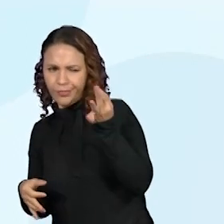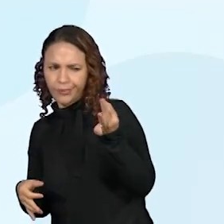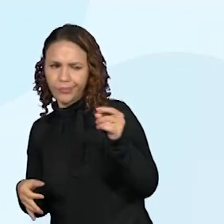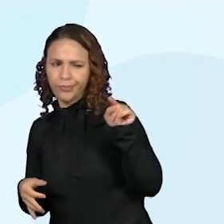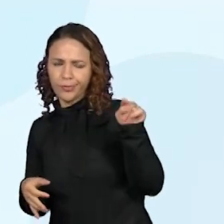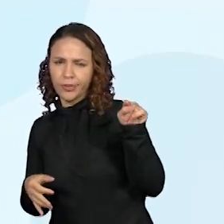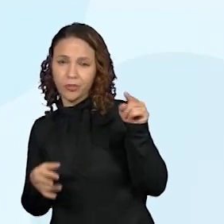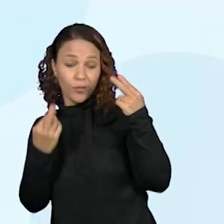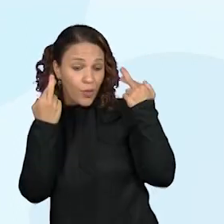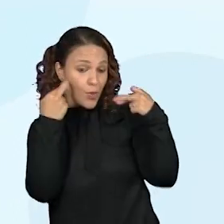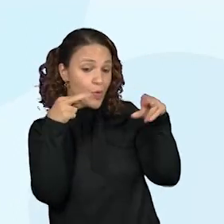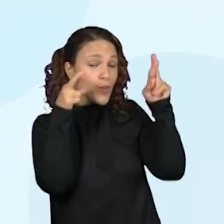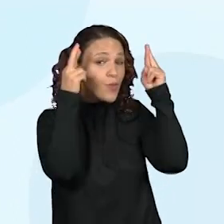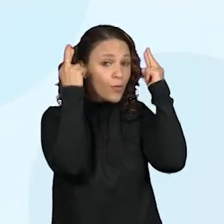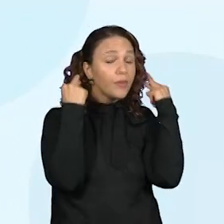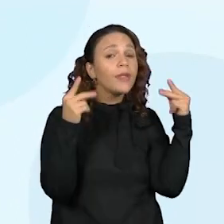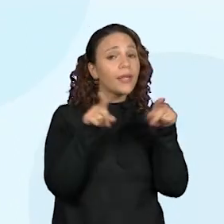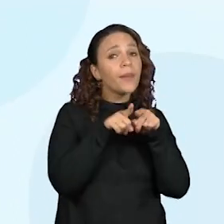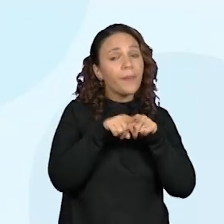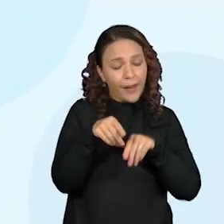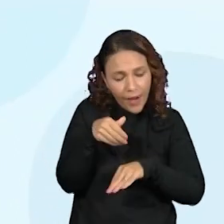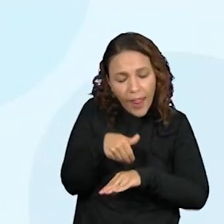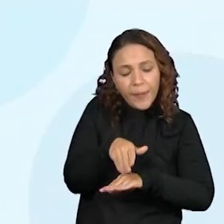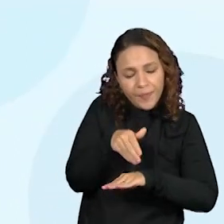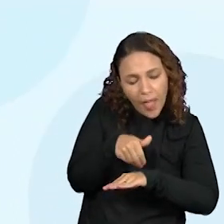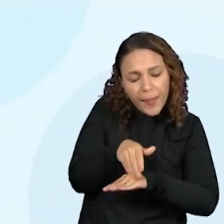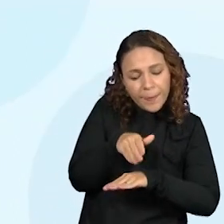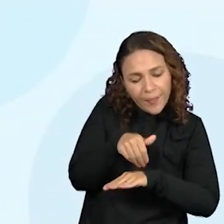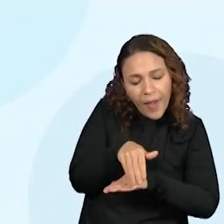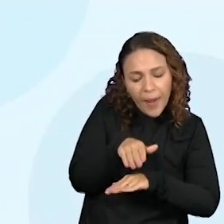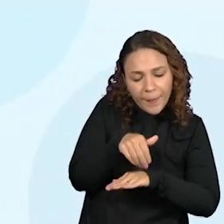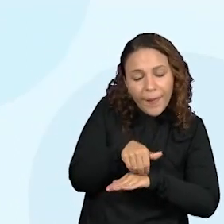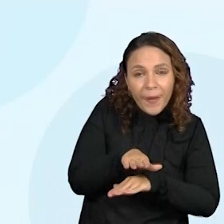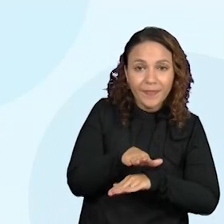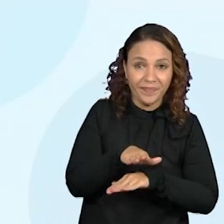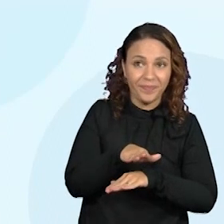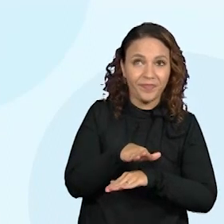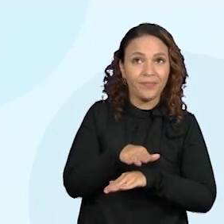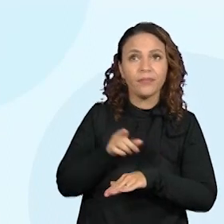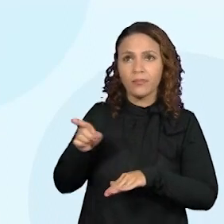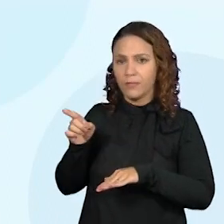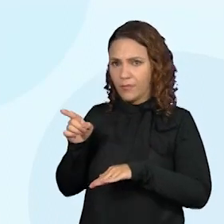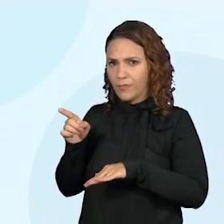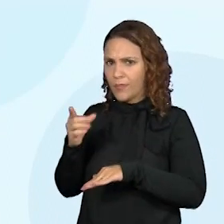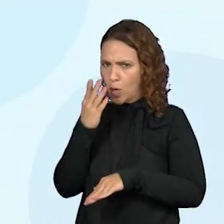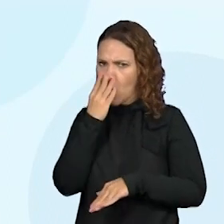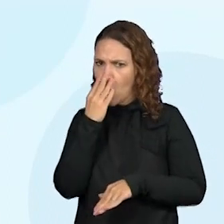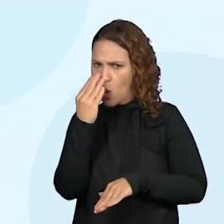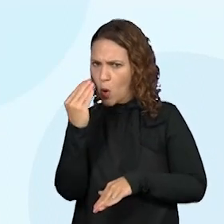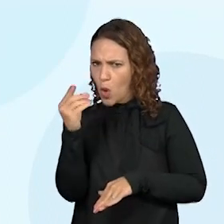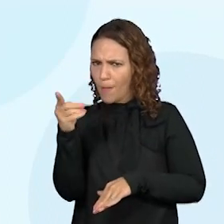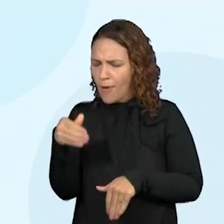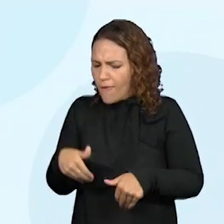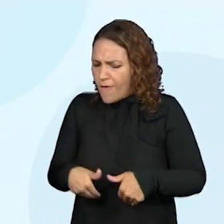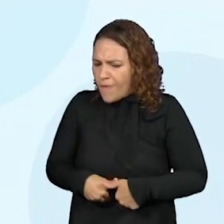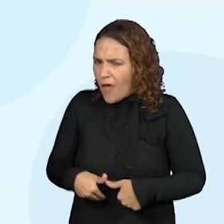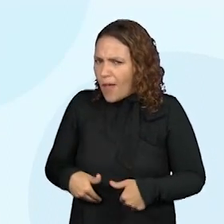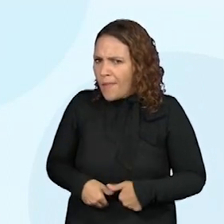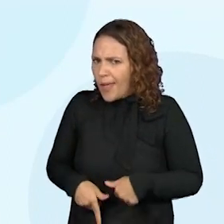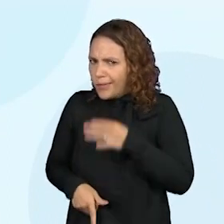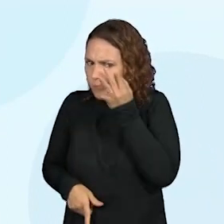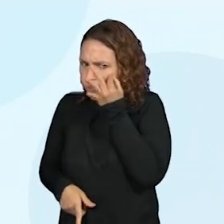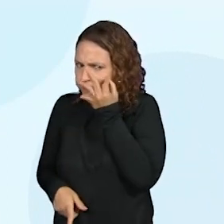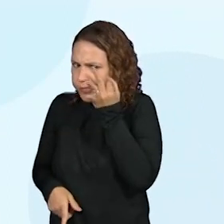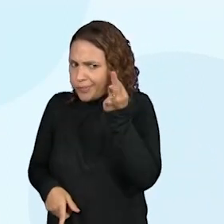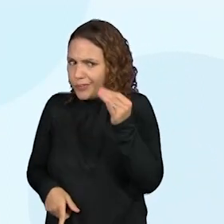beber. Então, o lobo está bebendo lá água, mas ele está com fome, ele está esfomeado. E ele percebe que um cordeiro também